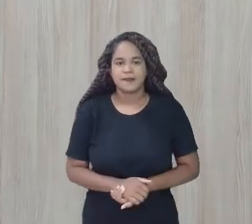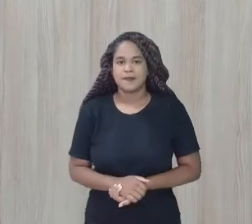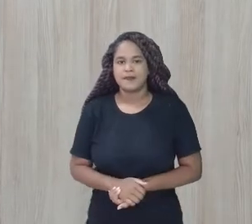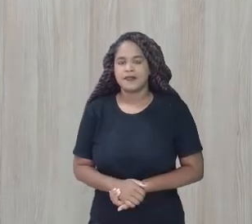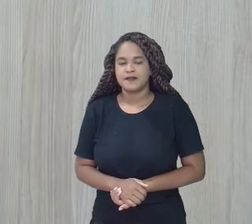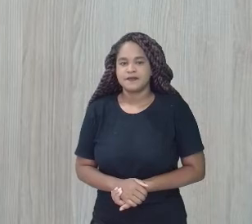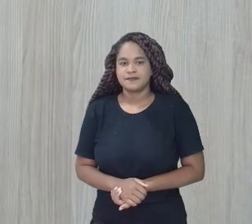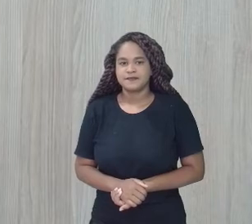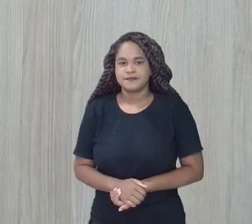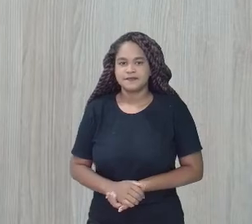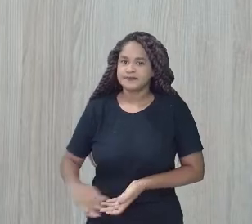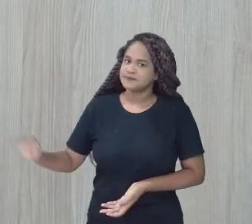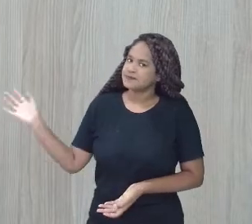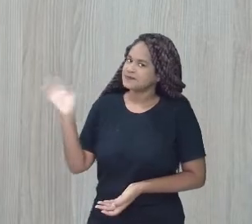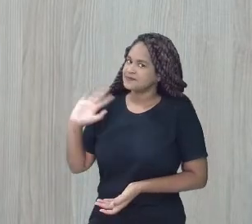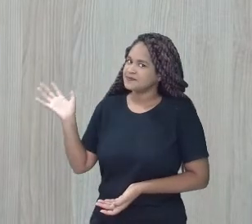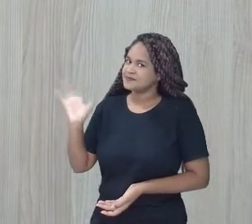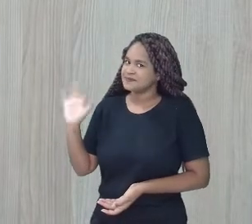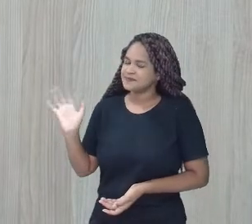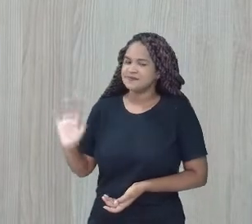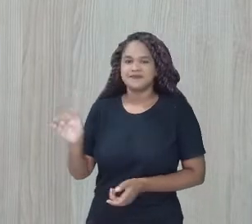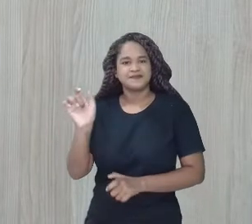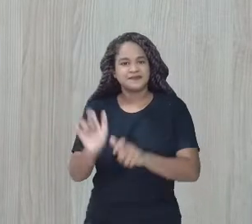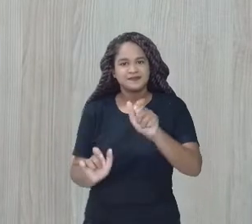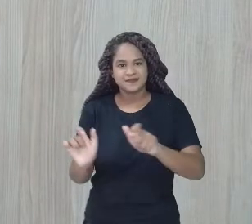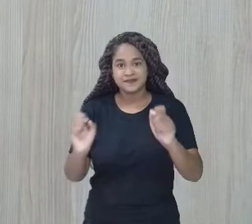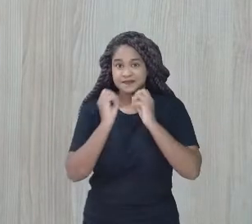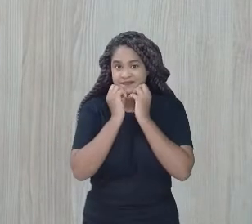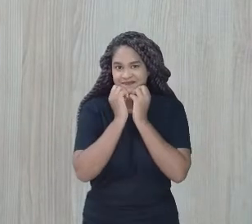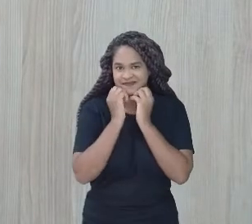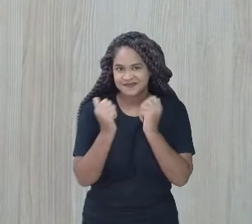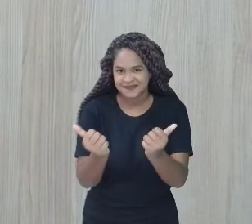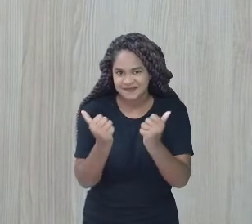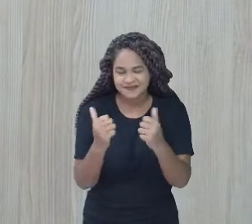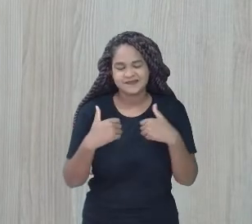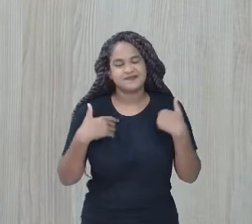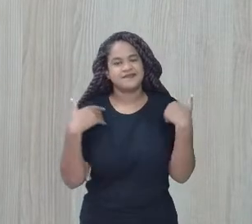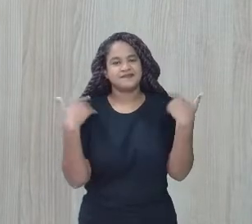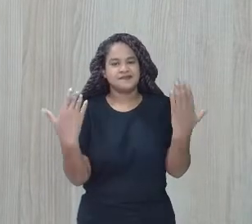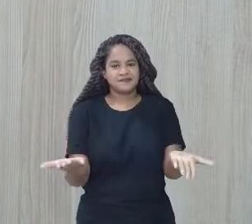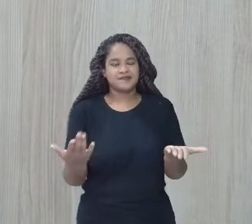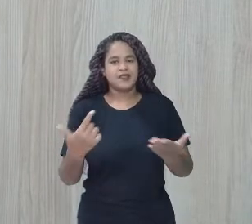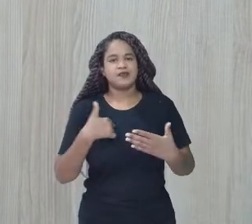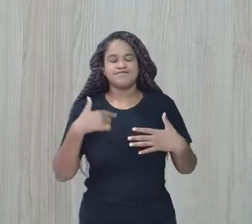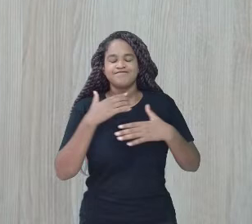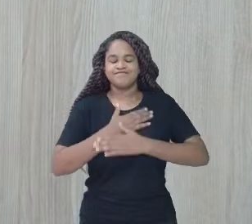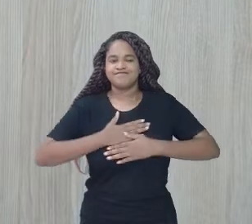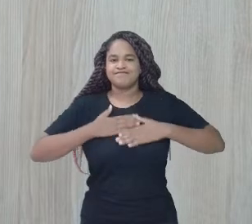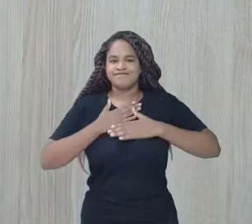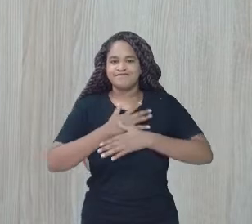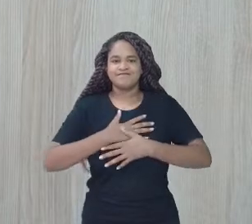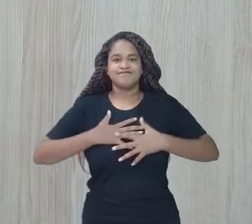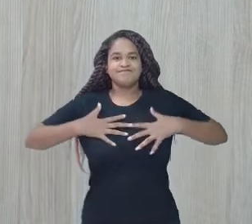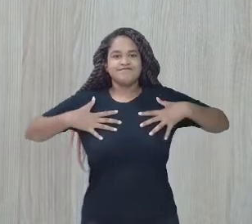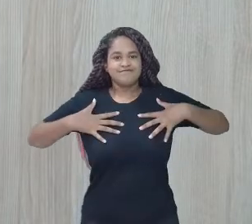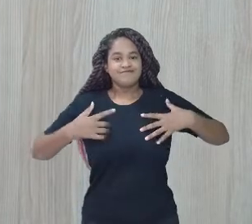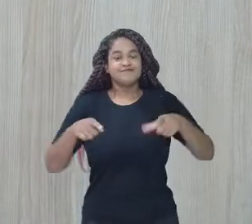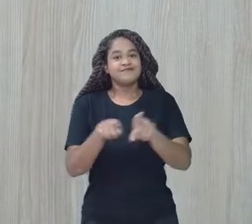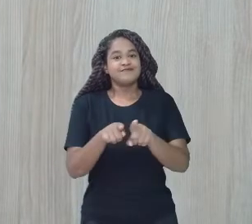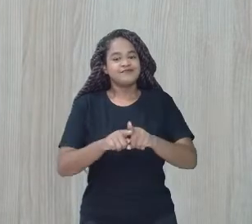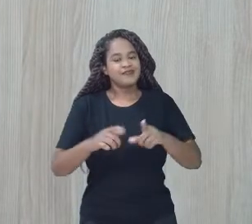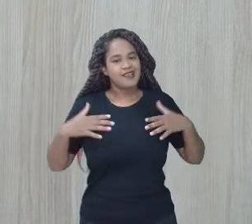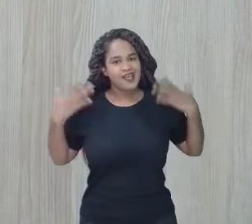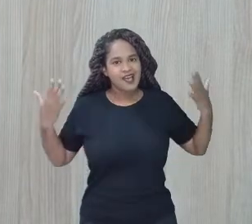vocês. Olá, pessoal, tudo bem com vocês? Bom, é com muita satisfação e alegria que eu estou